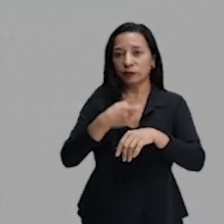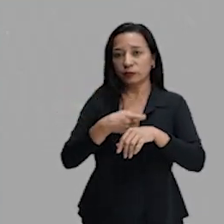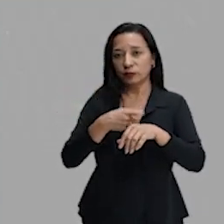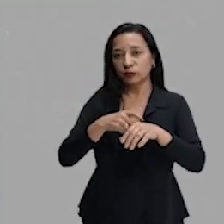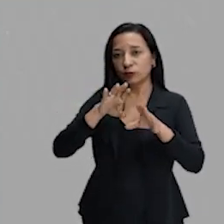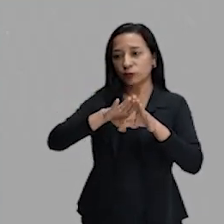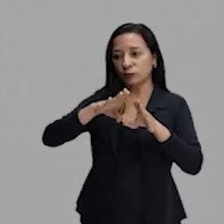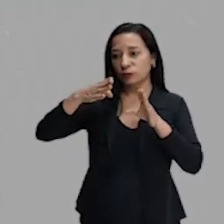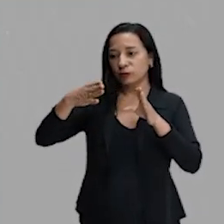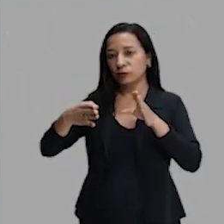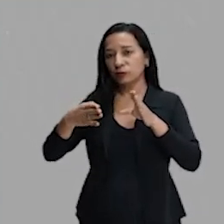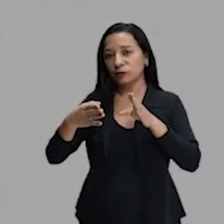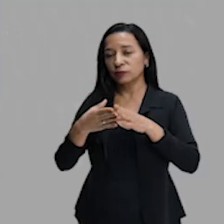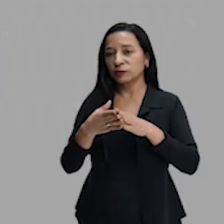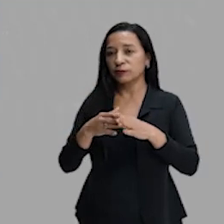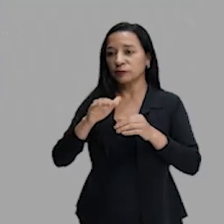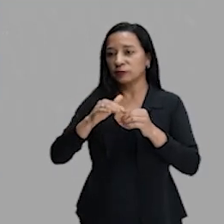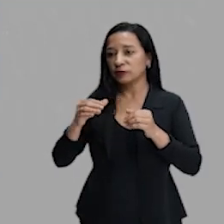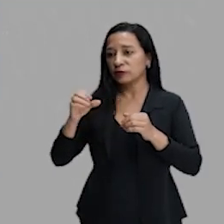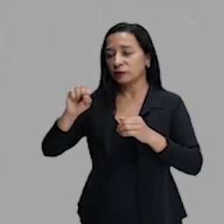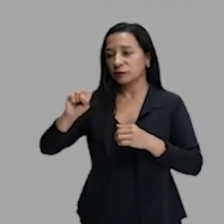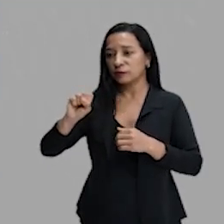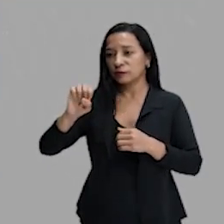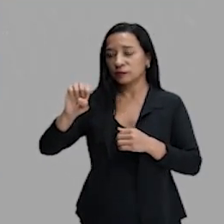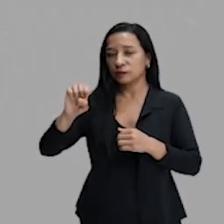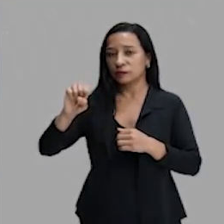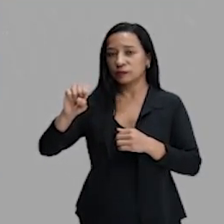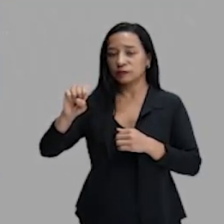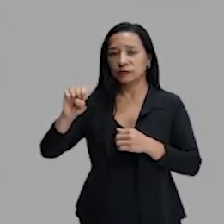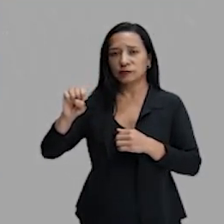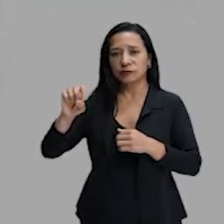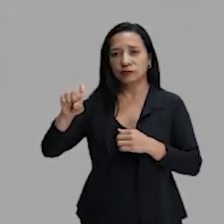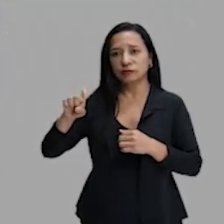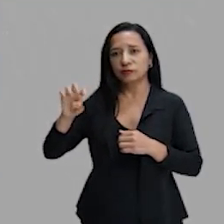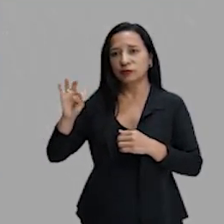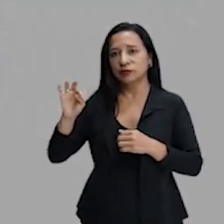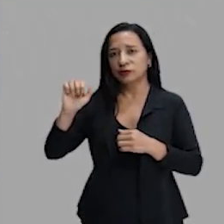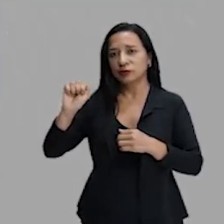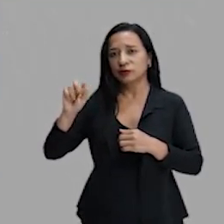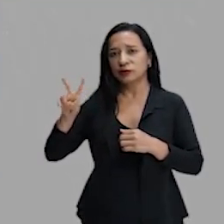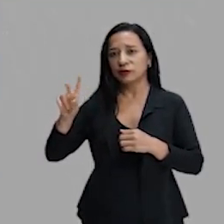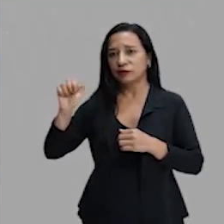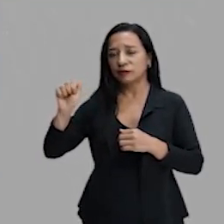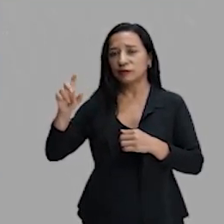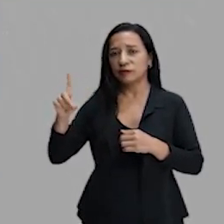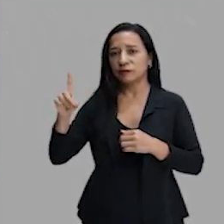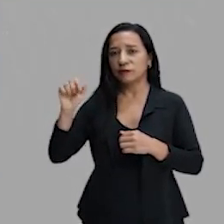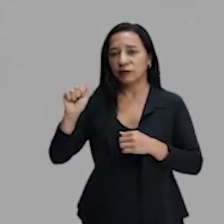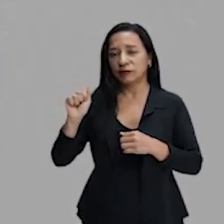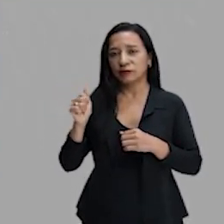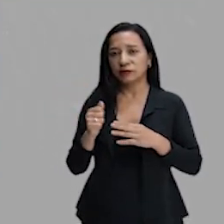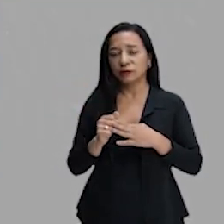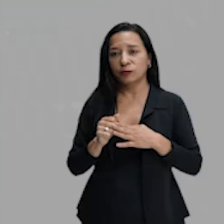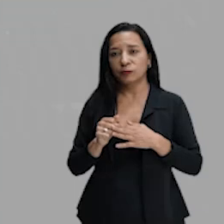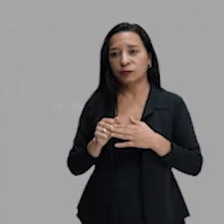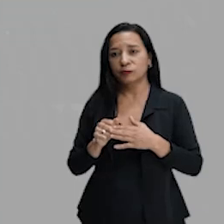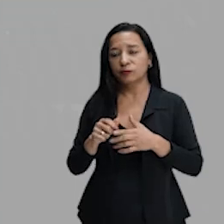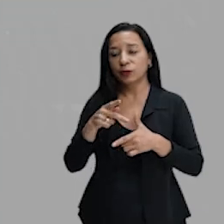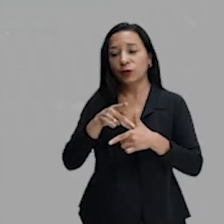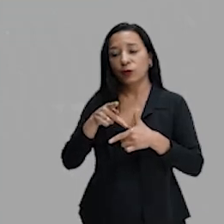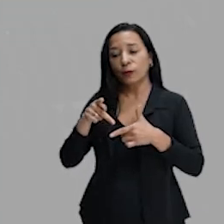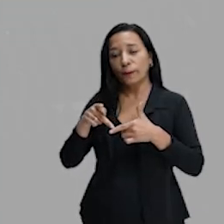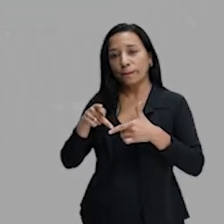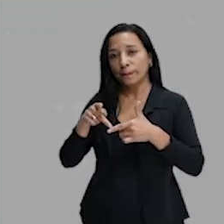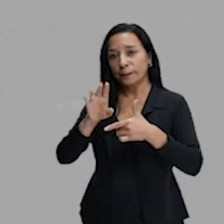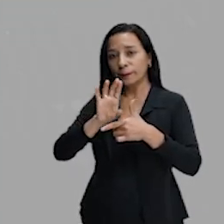cestavada né pessoal usa essa expressão aqui ó o que que é uma Peça sextavada é um prisma cuja